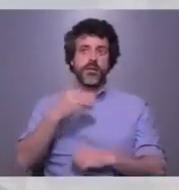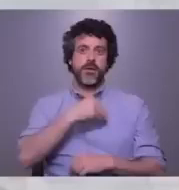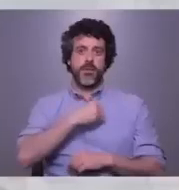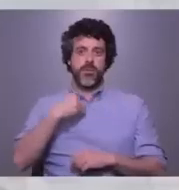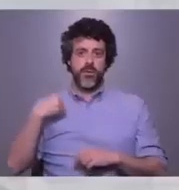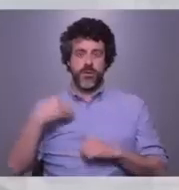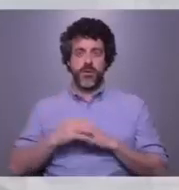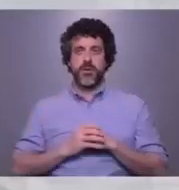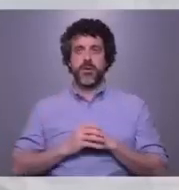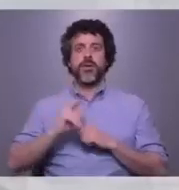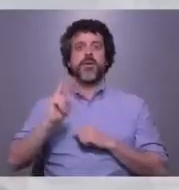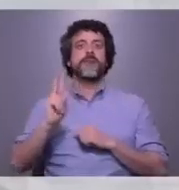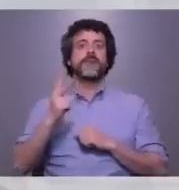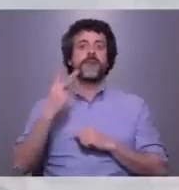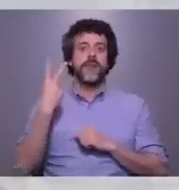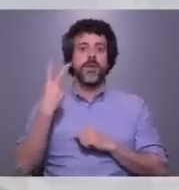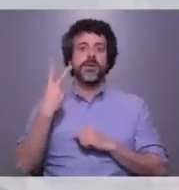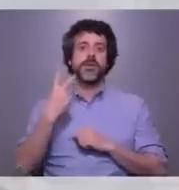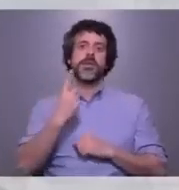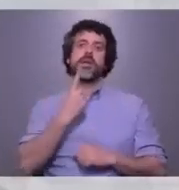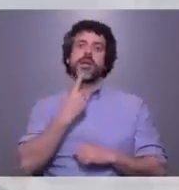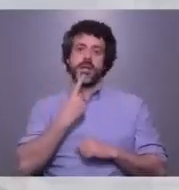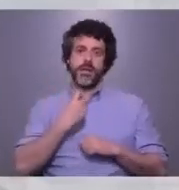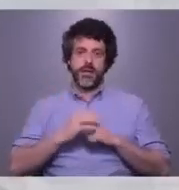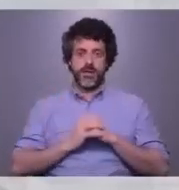Polónia e dois grupos do Reino Unido.